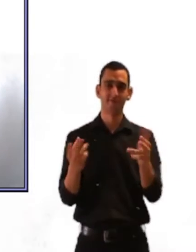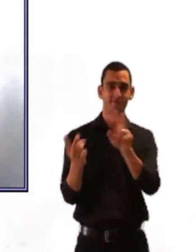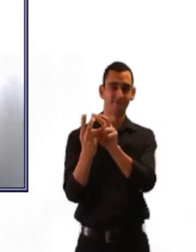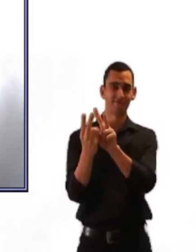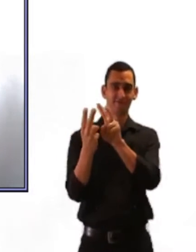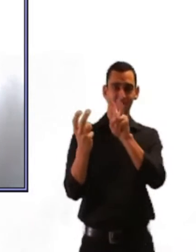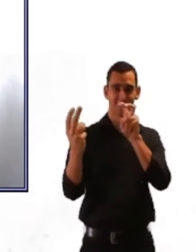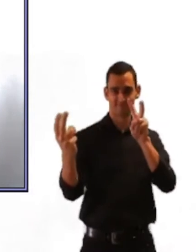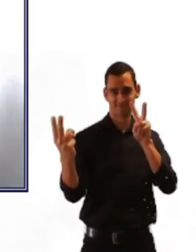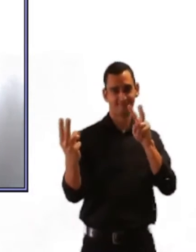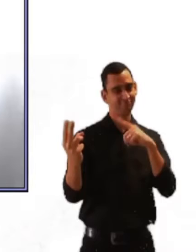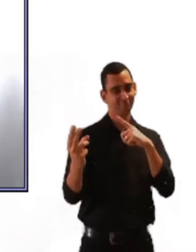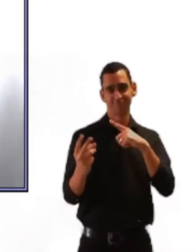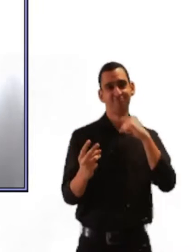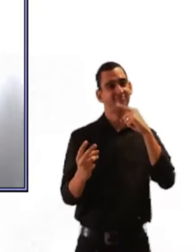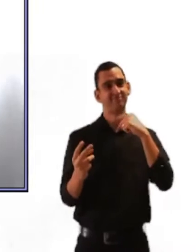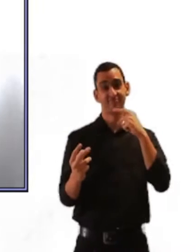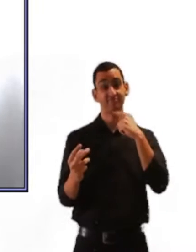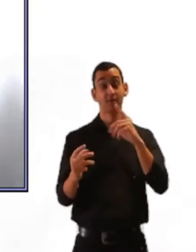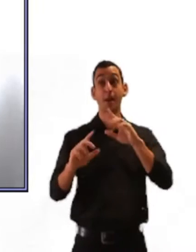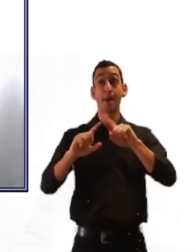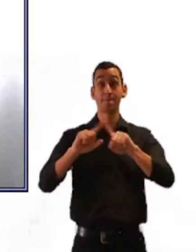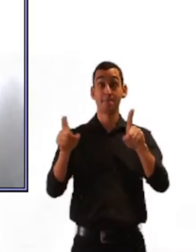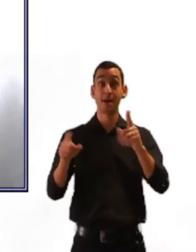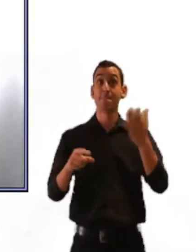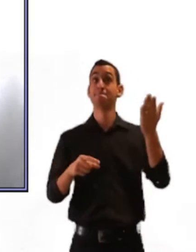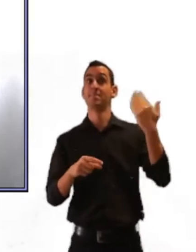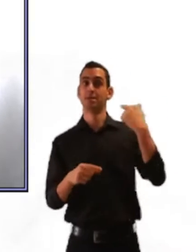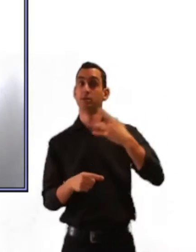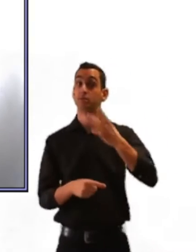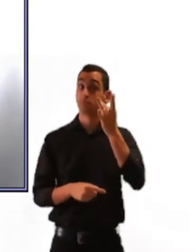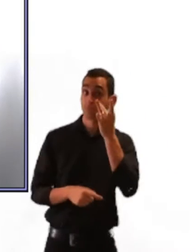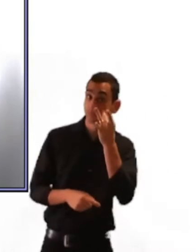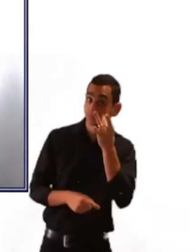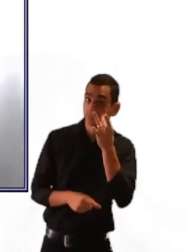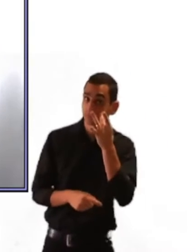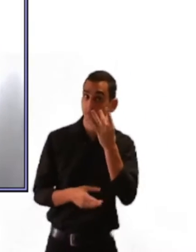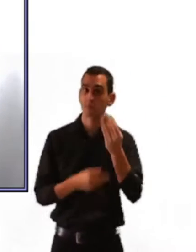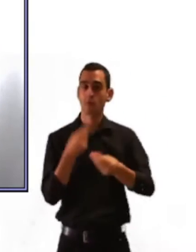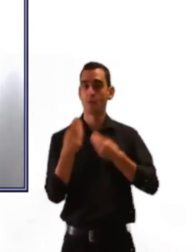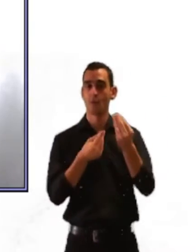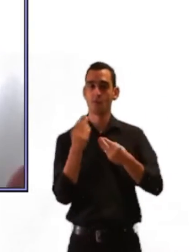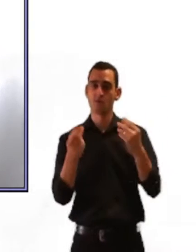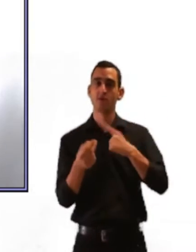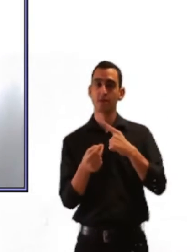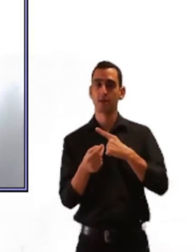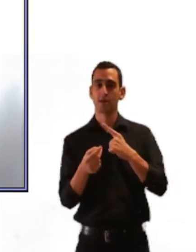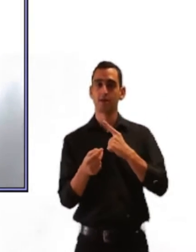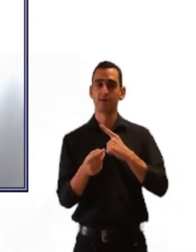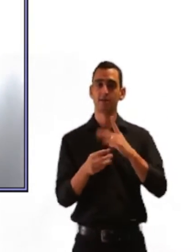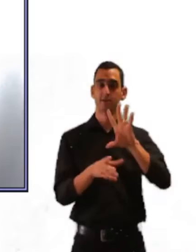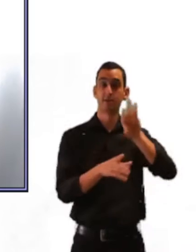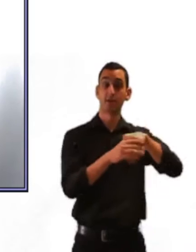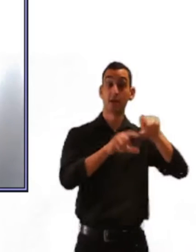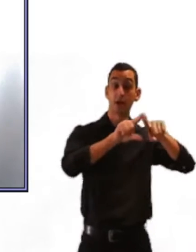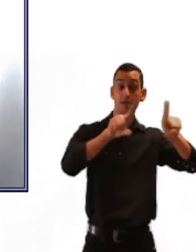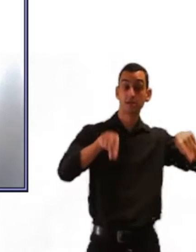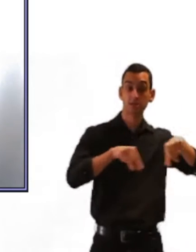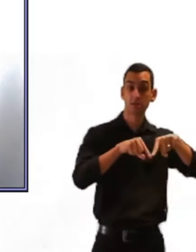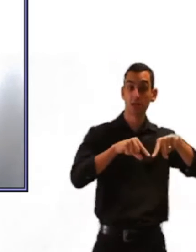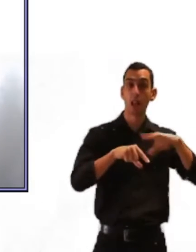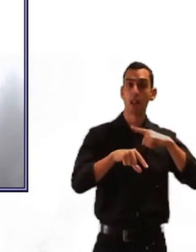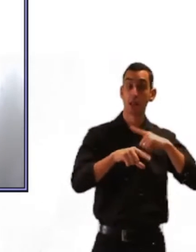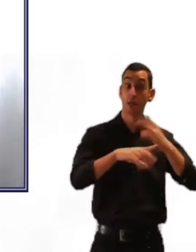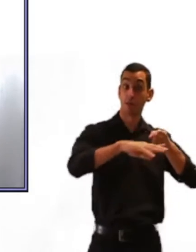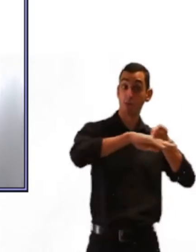modelo remoto não dá para falar, mas antes eu falava assim: o juiz vai entrar no seu gabinete e vai deixar de fora todas as suas